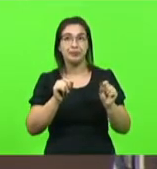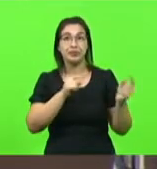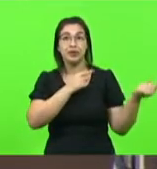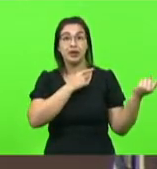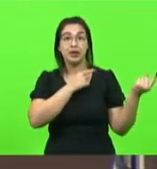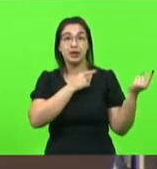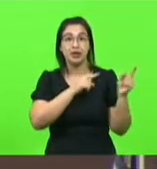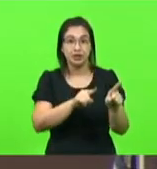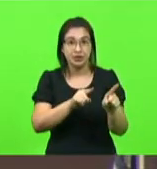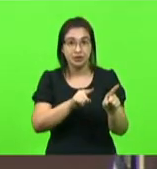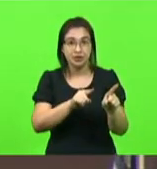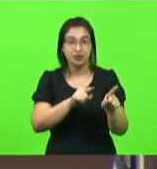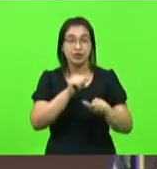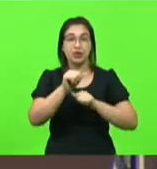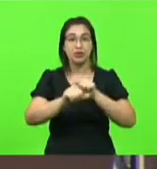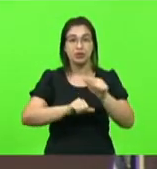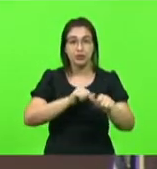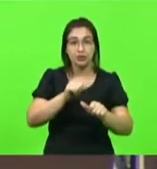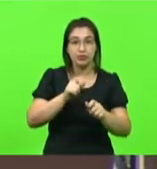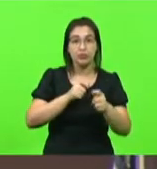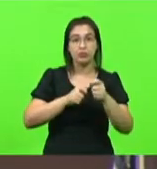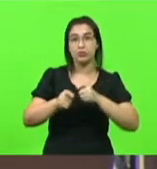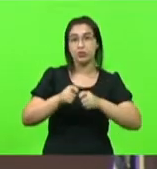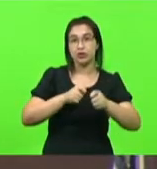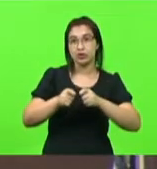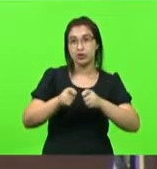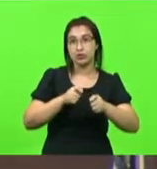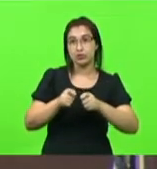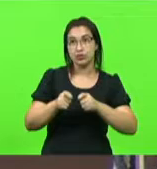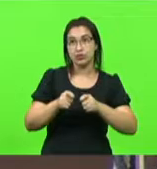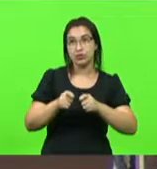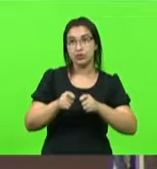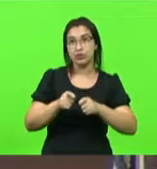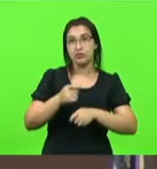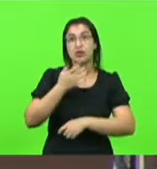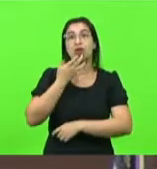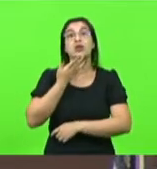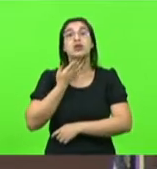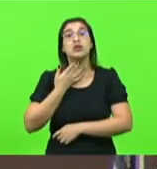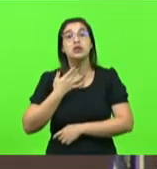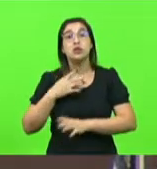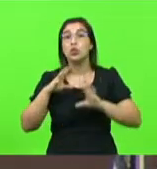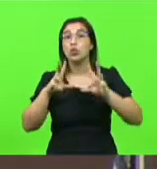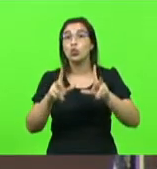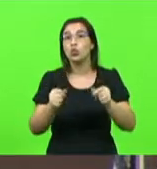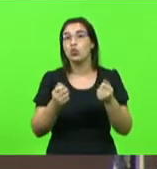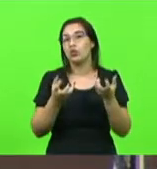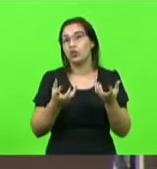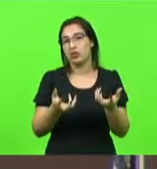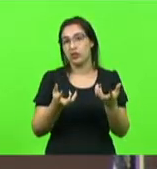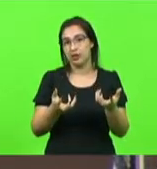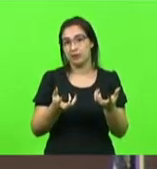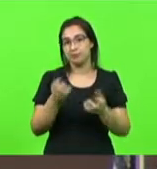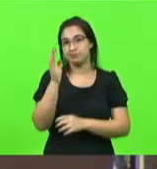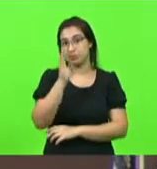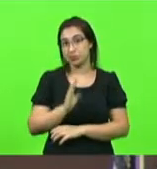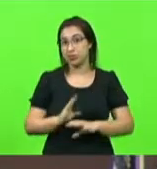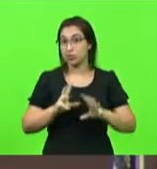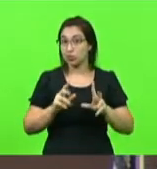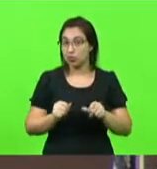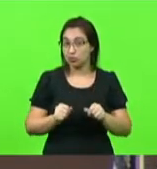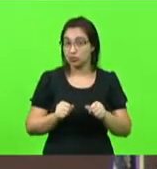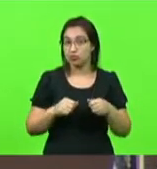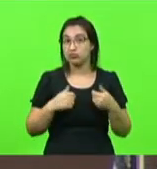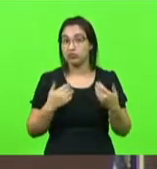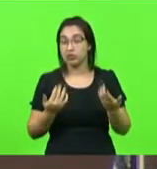rejeita a reforma administrativa tão desejada, como disse o deputado, no Brasil. Então, portanto, o